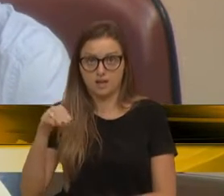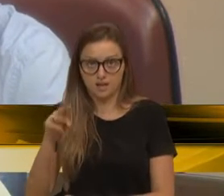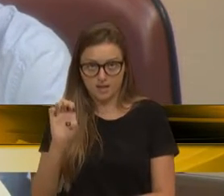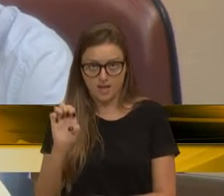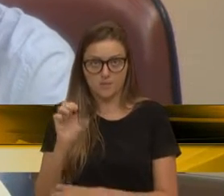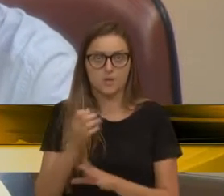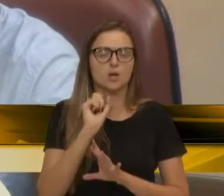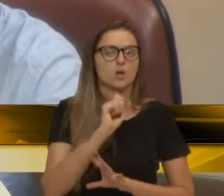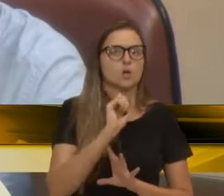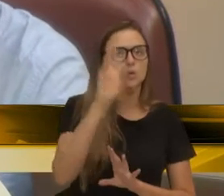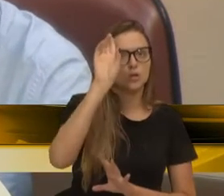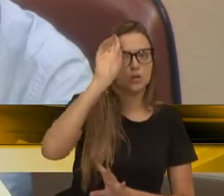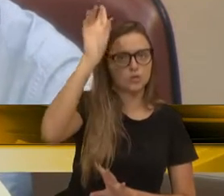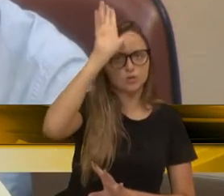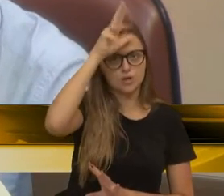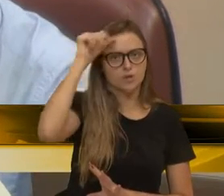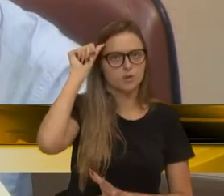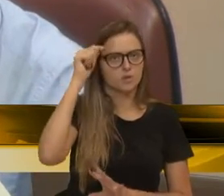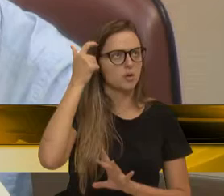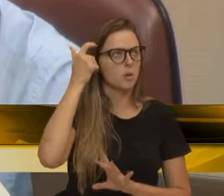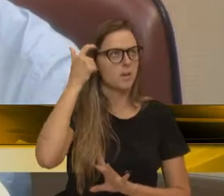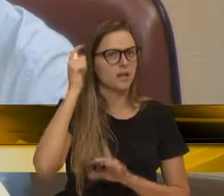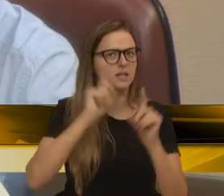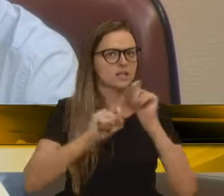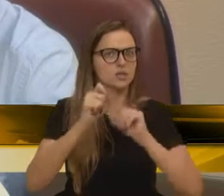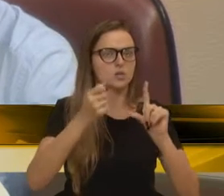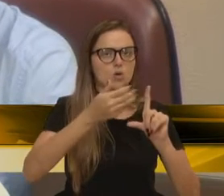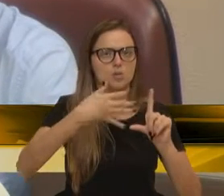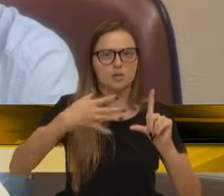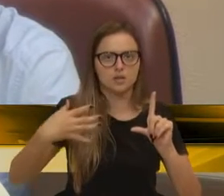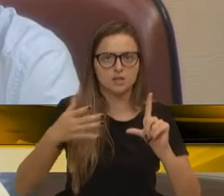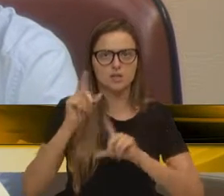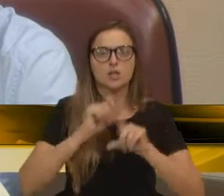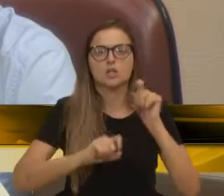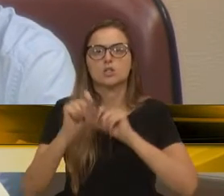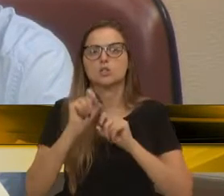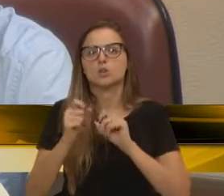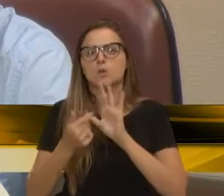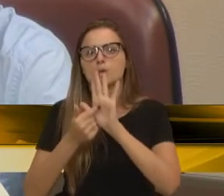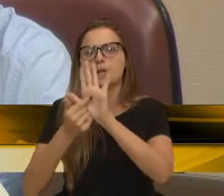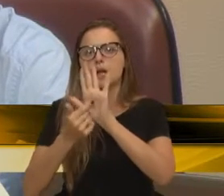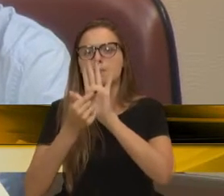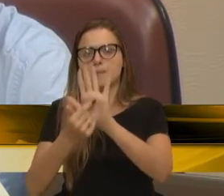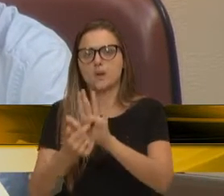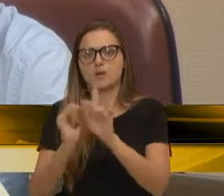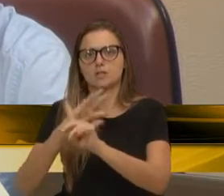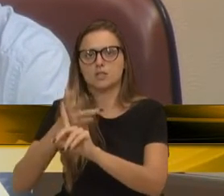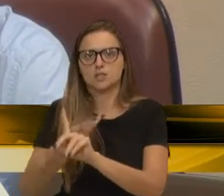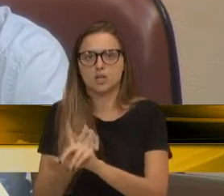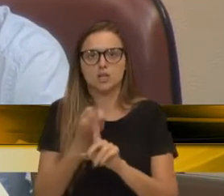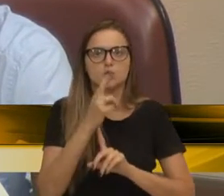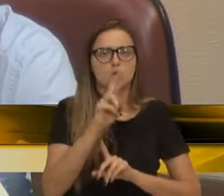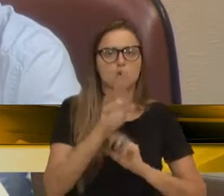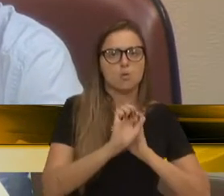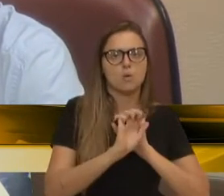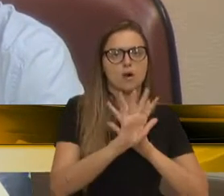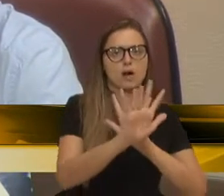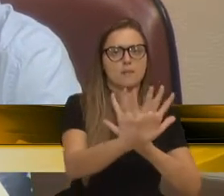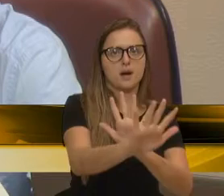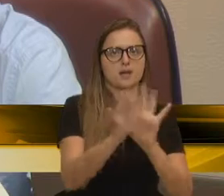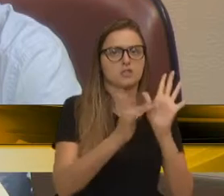e daniel guerra pensa a respeito da parada livre da exposição santificados ou da marcha para jesus é irrelevante